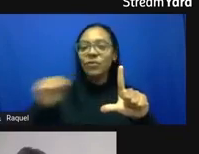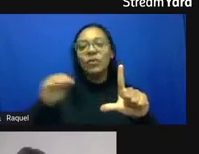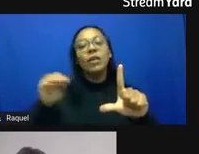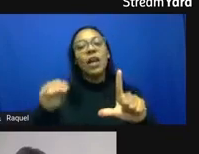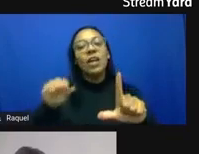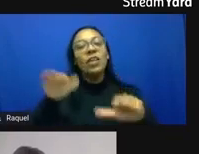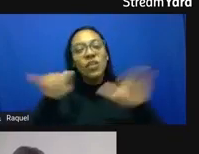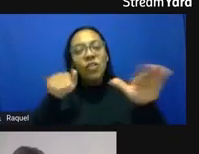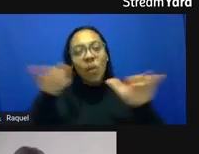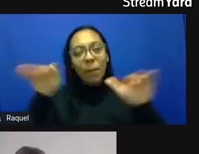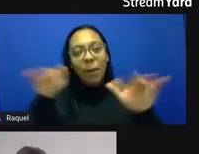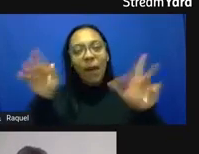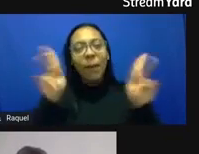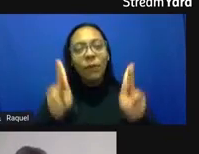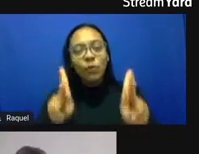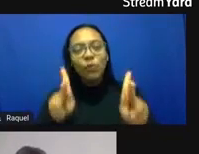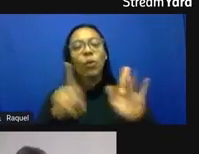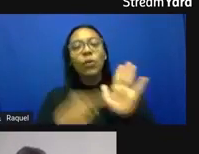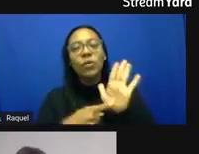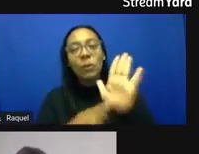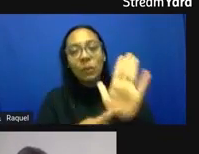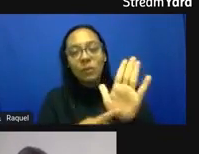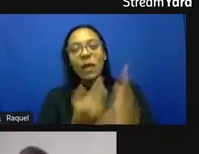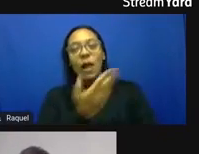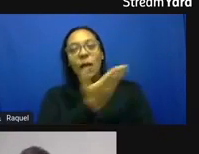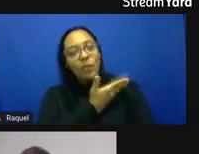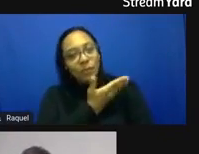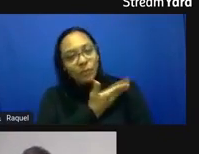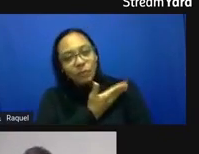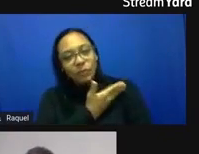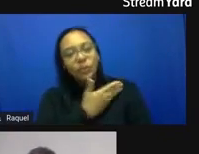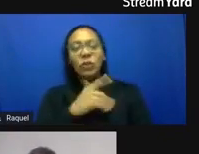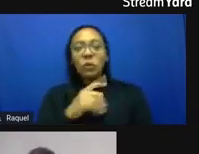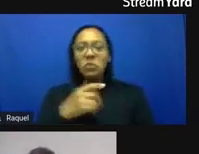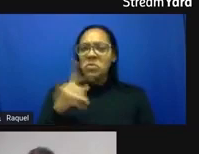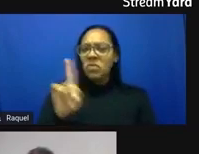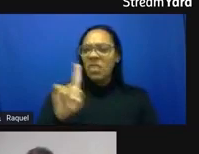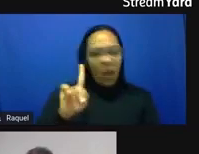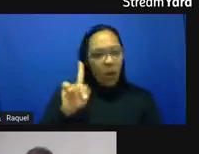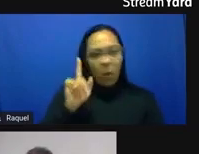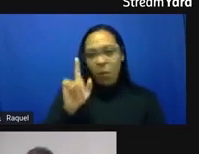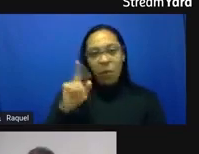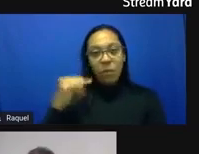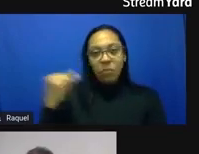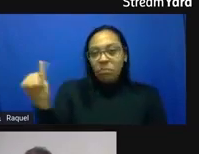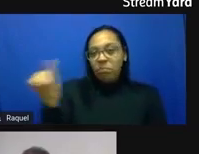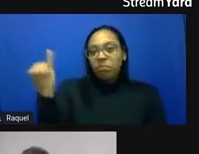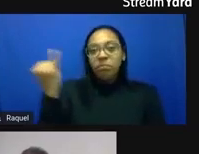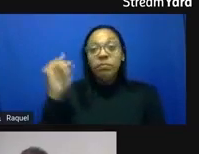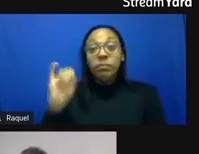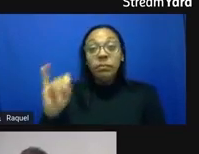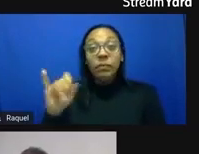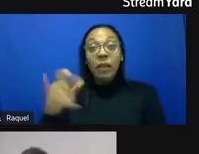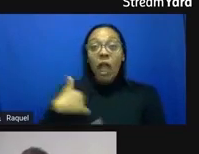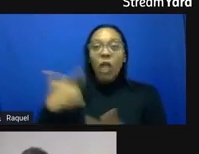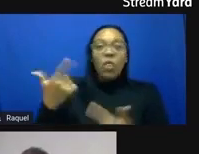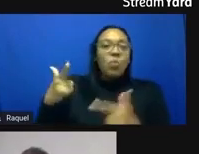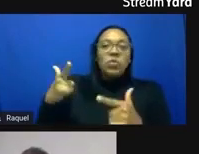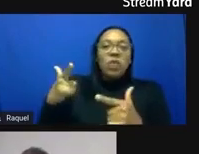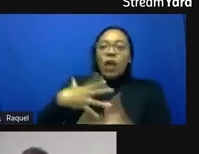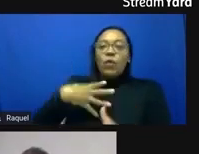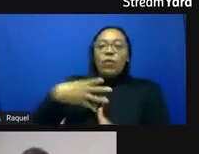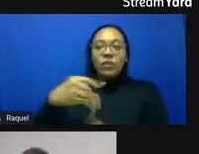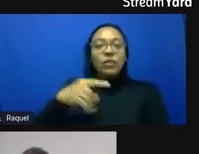os amigos. Esse é um assunto de todos, não importa se tem filho ou não tem filho, não importa, esse é um assunto para todos nós